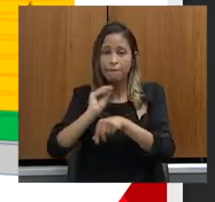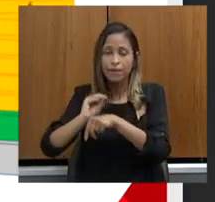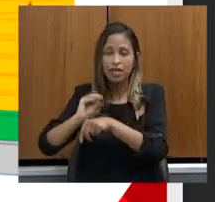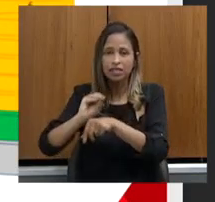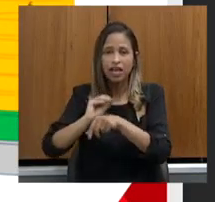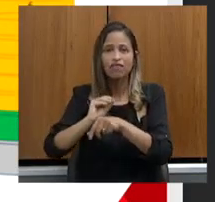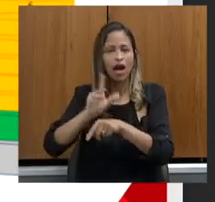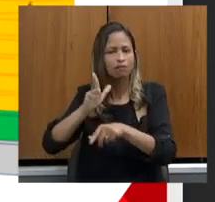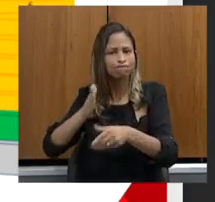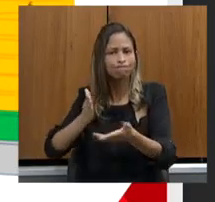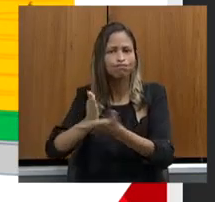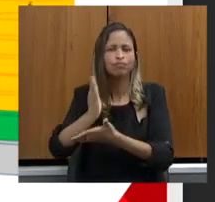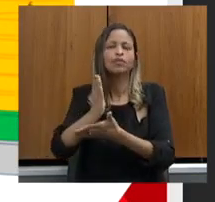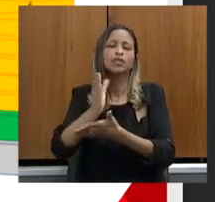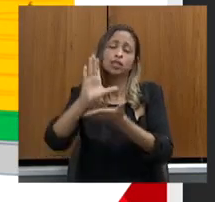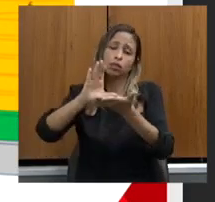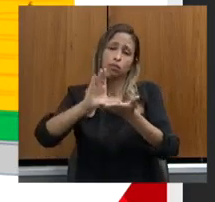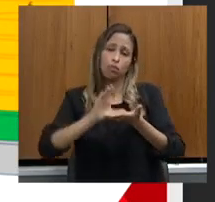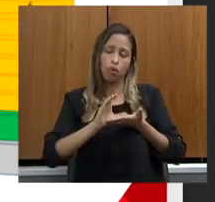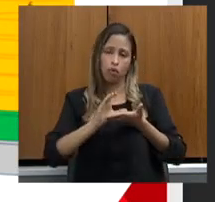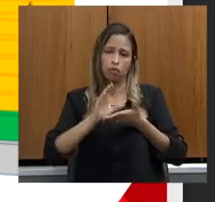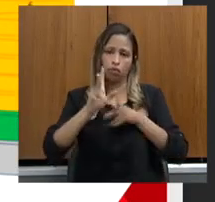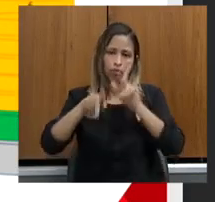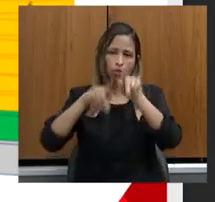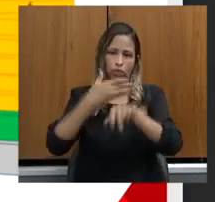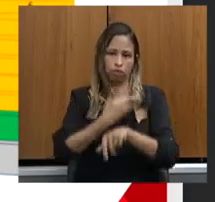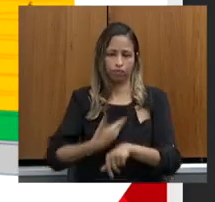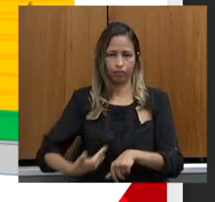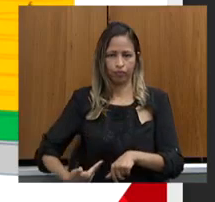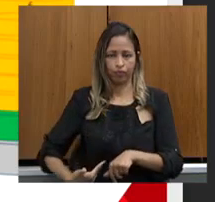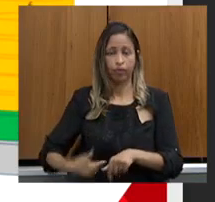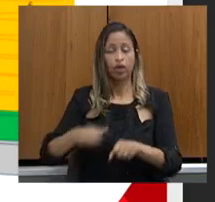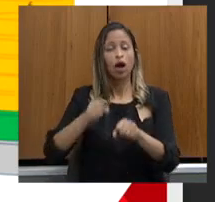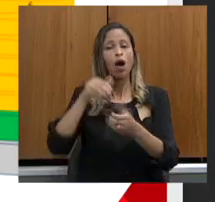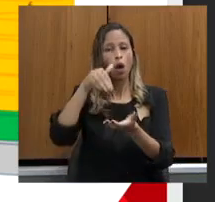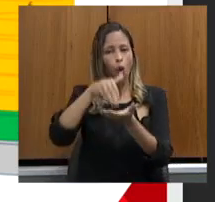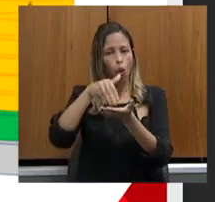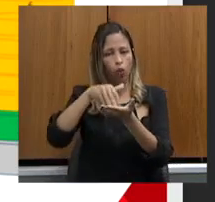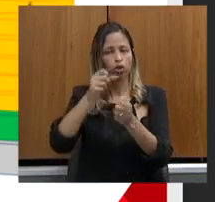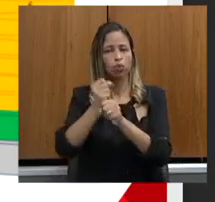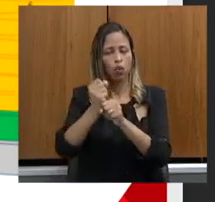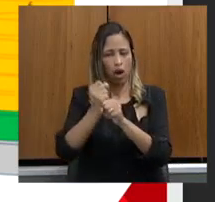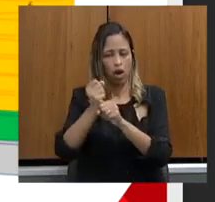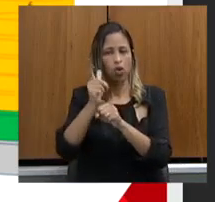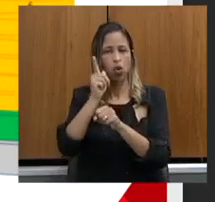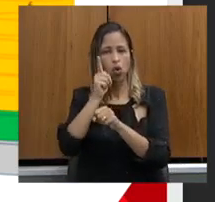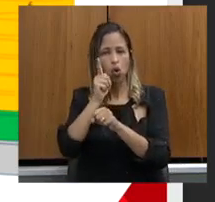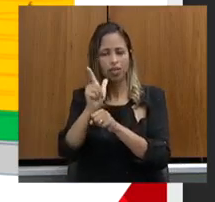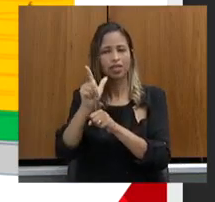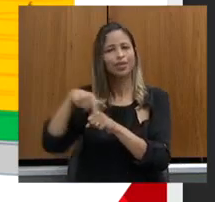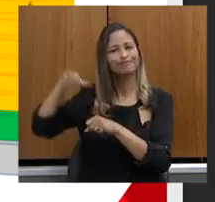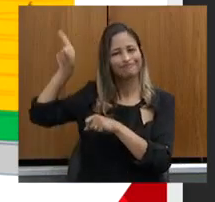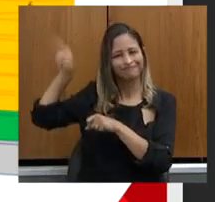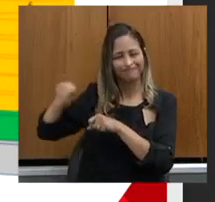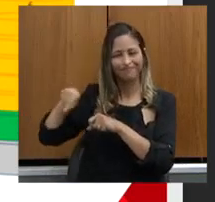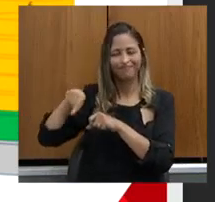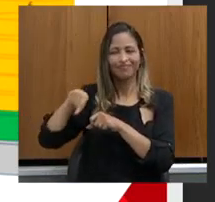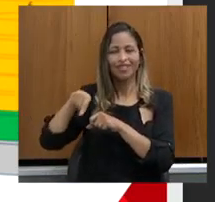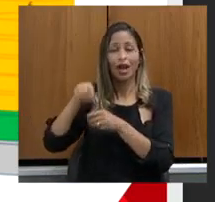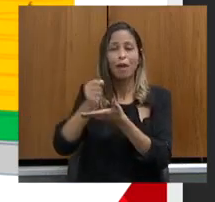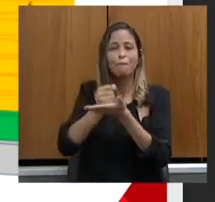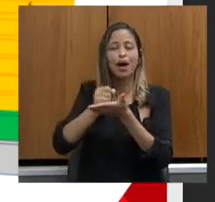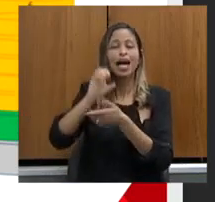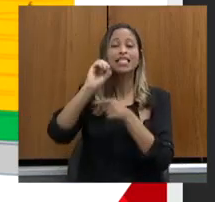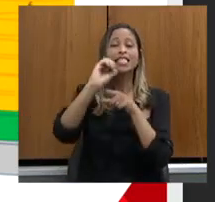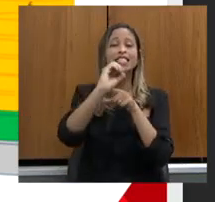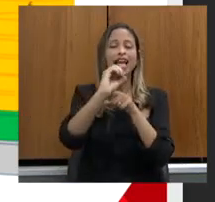e avançar na prestação de serviços públicos então no último ano nós conseguimos aplicar essa metodologia de orçamento base zero